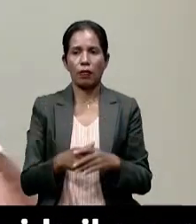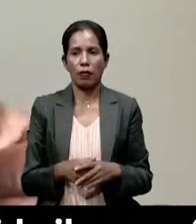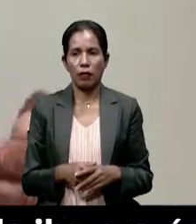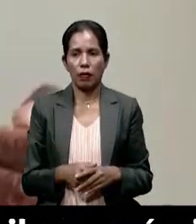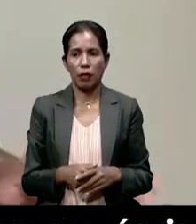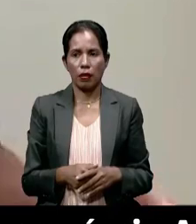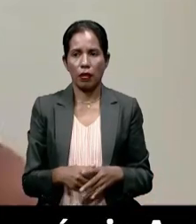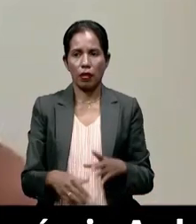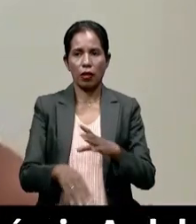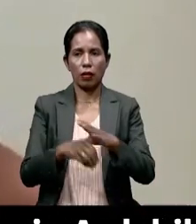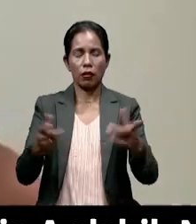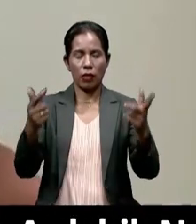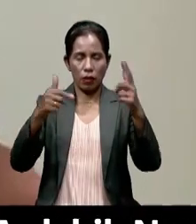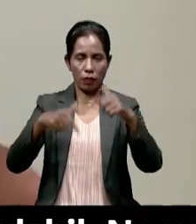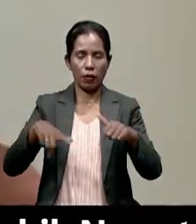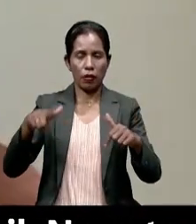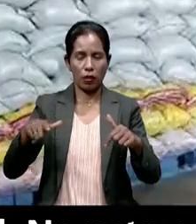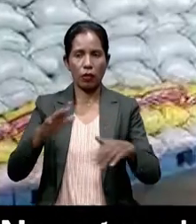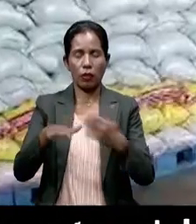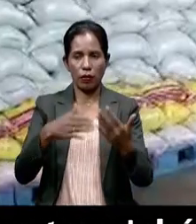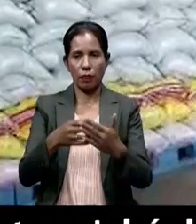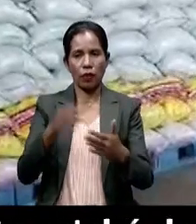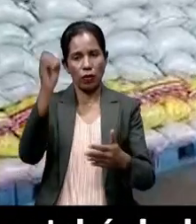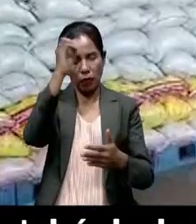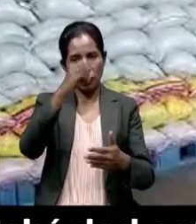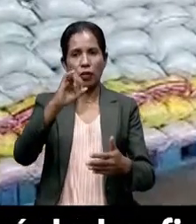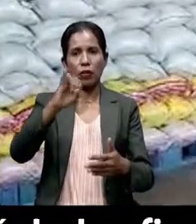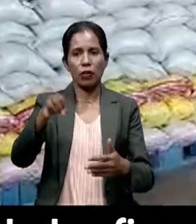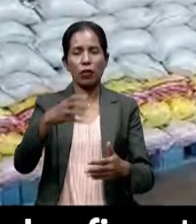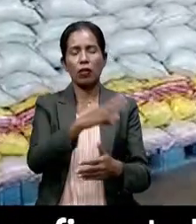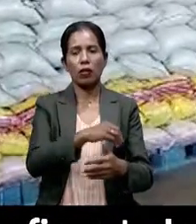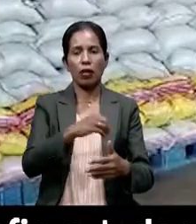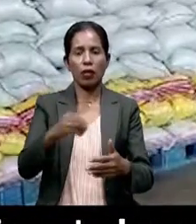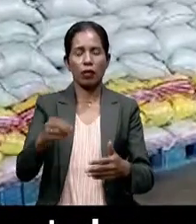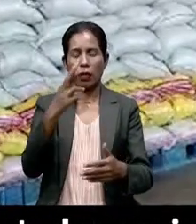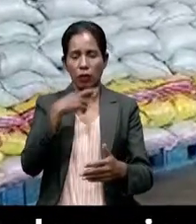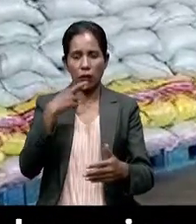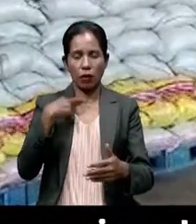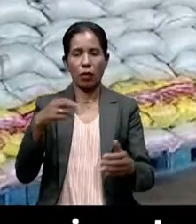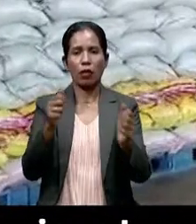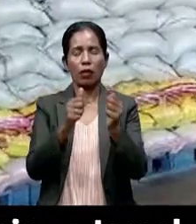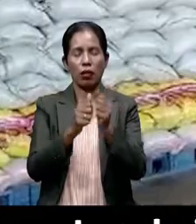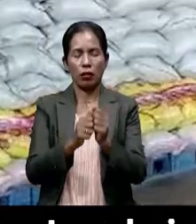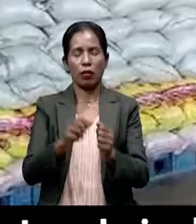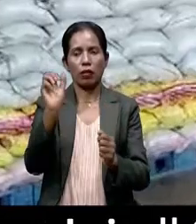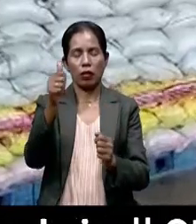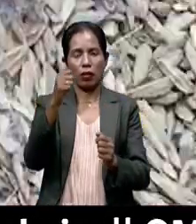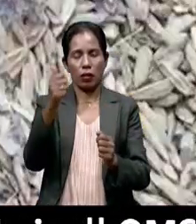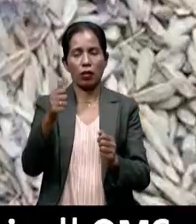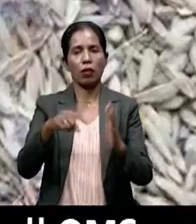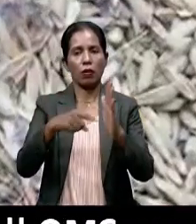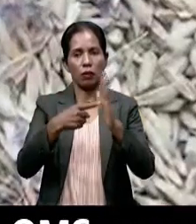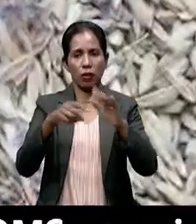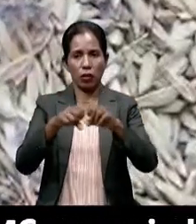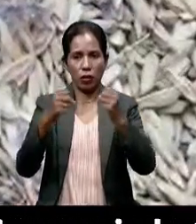karun sini ni mesti tar dia tu. Tur observação jornalista GMN, produção hare quase tonelada sanulo, começa